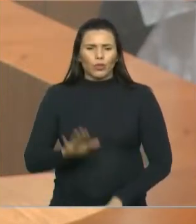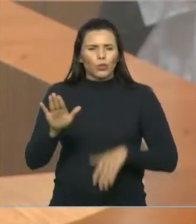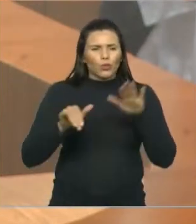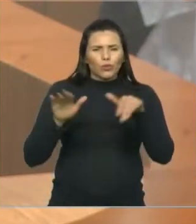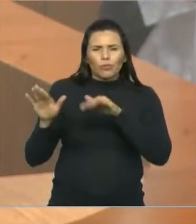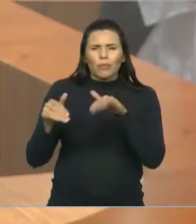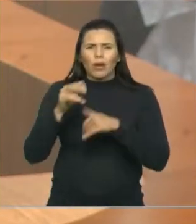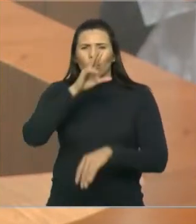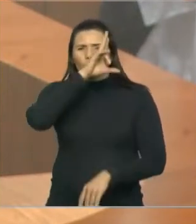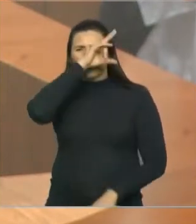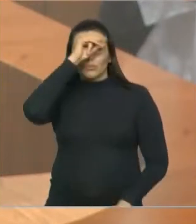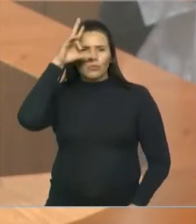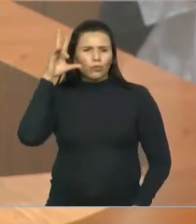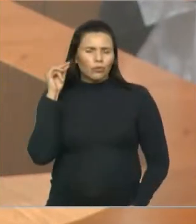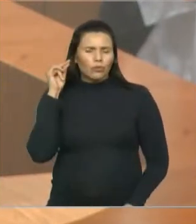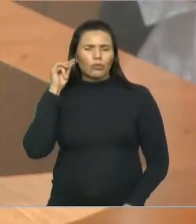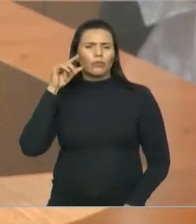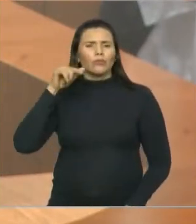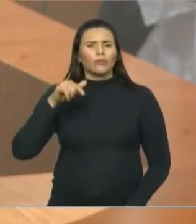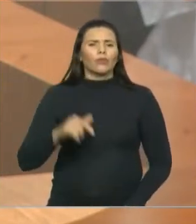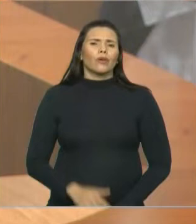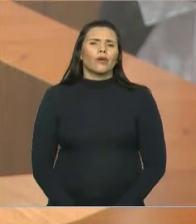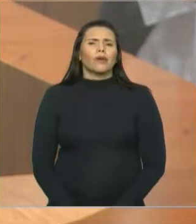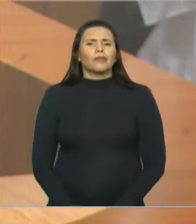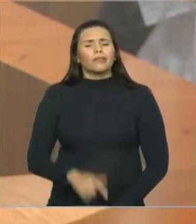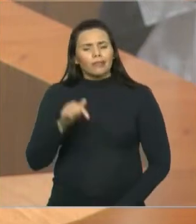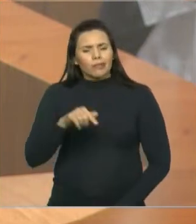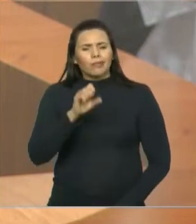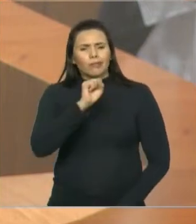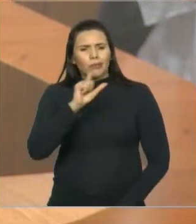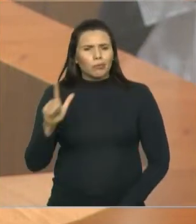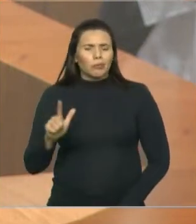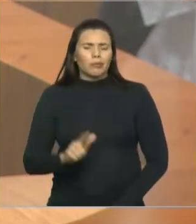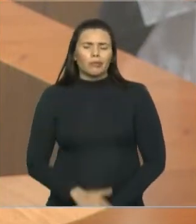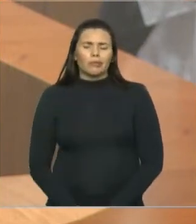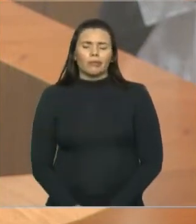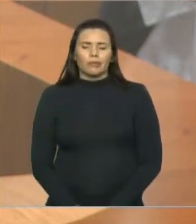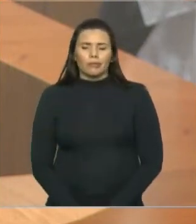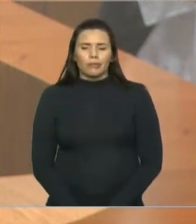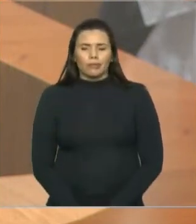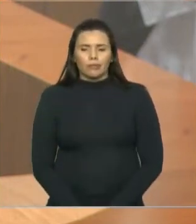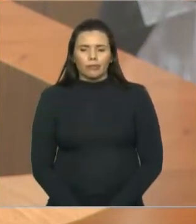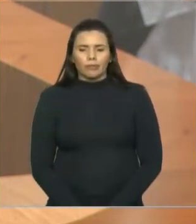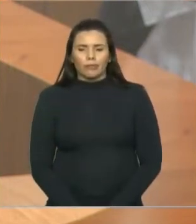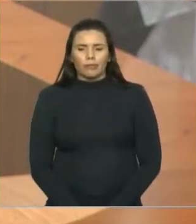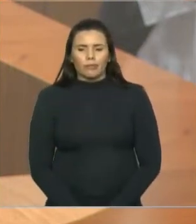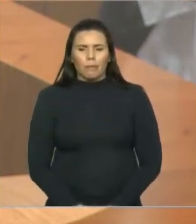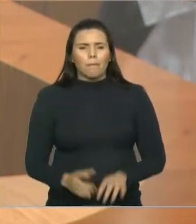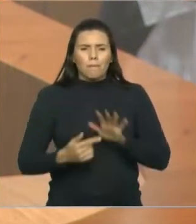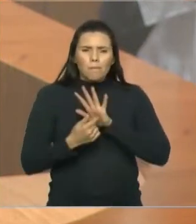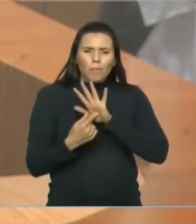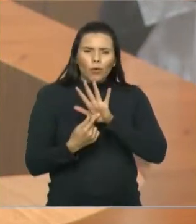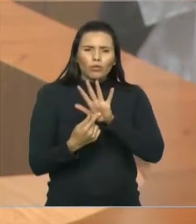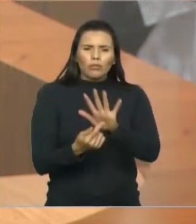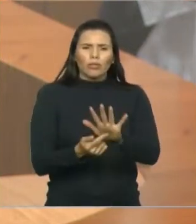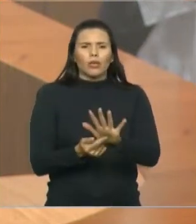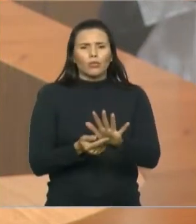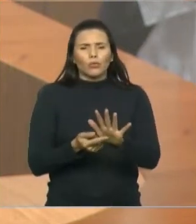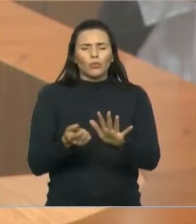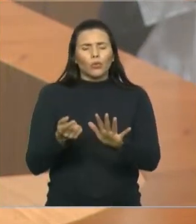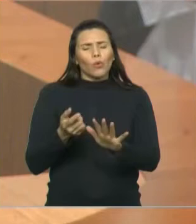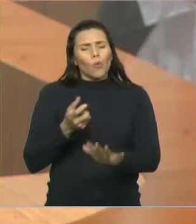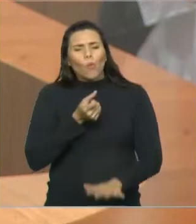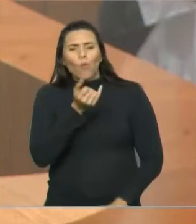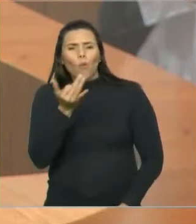da Grande São Luís, que seria o primeiro exercício, mostrando esses números e mostrando também para